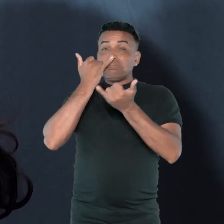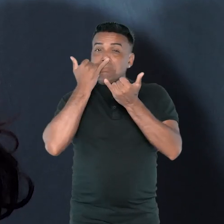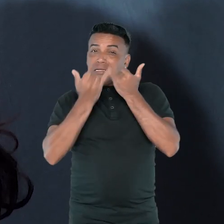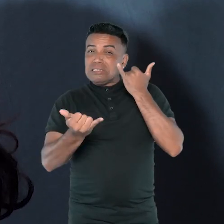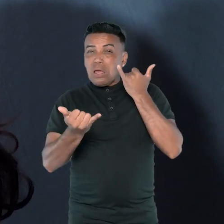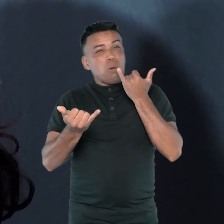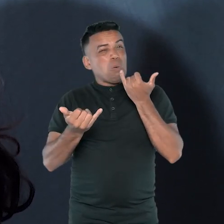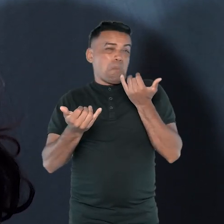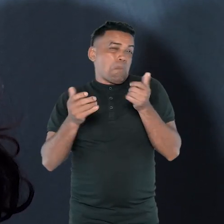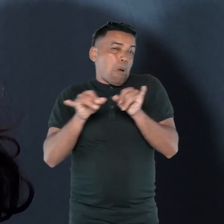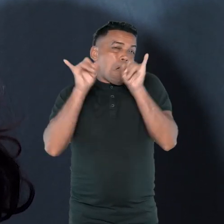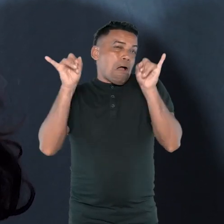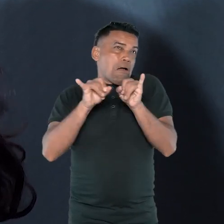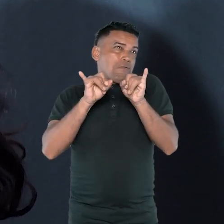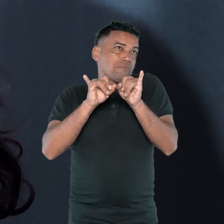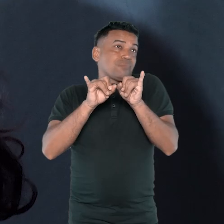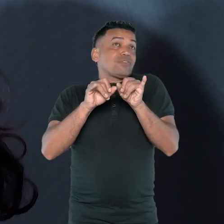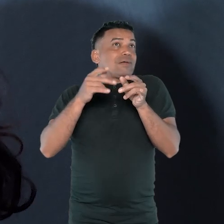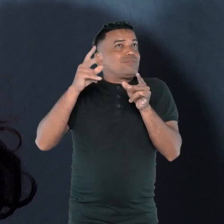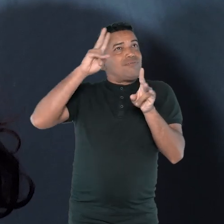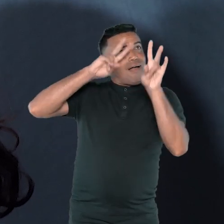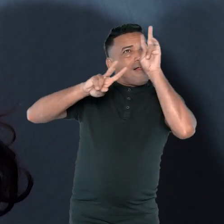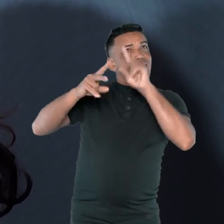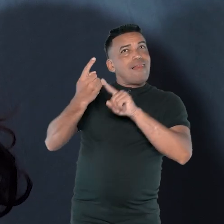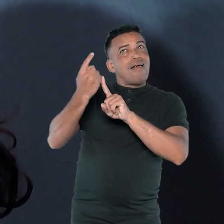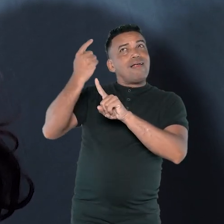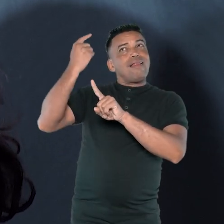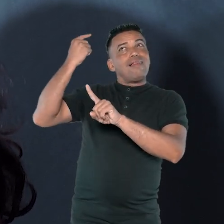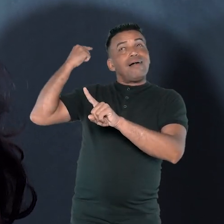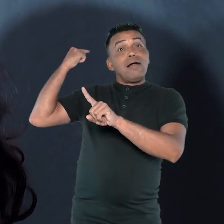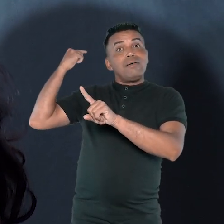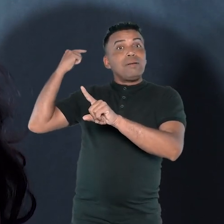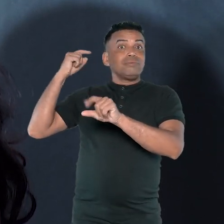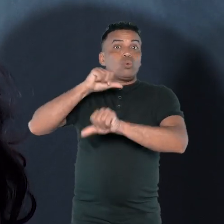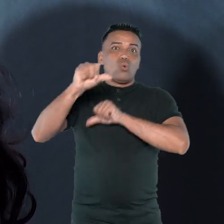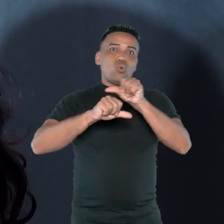tão importantes, para eles também tomarem outra dimensão e outro sentido.